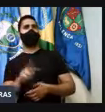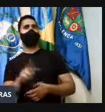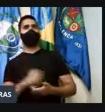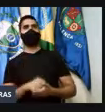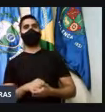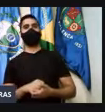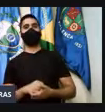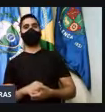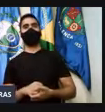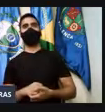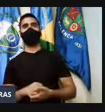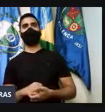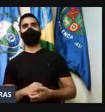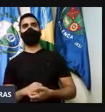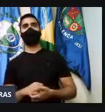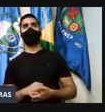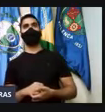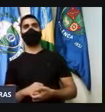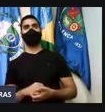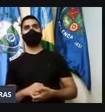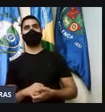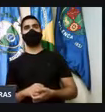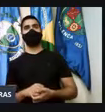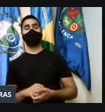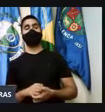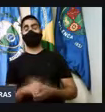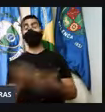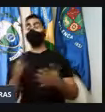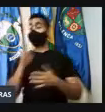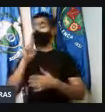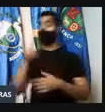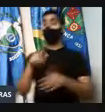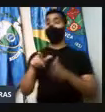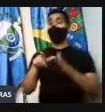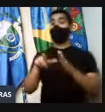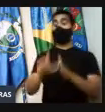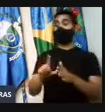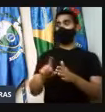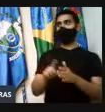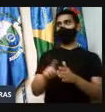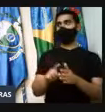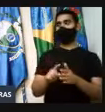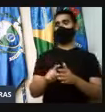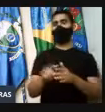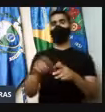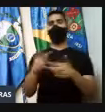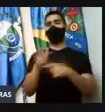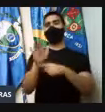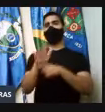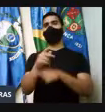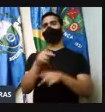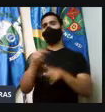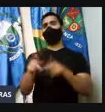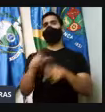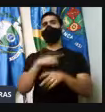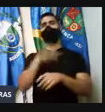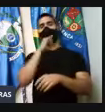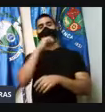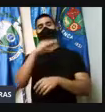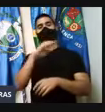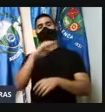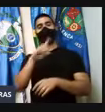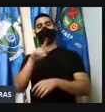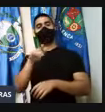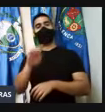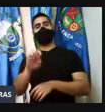o investimento, antes, os investimentos eram todos públicos. Então, por exemplo, você tinha a SEDAI